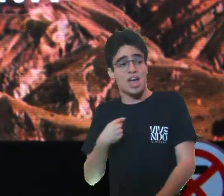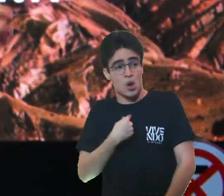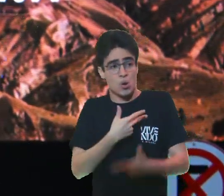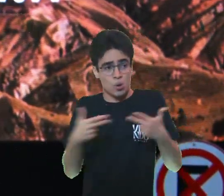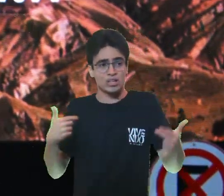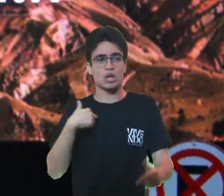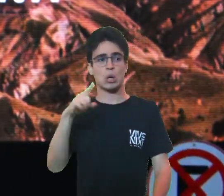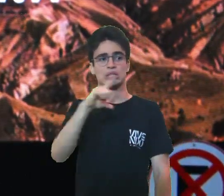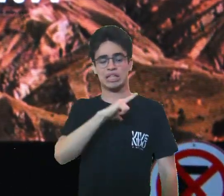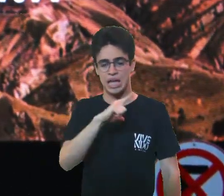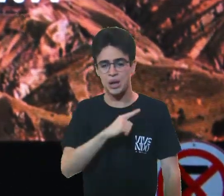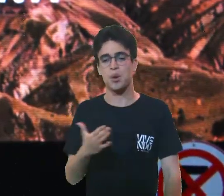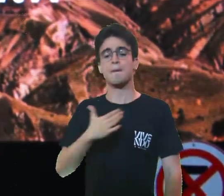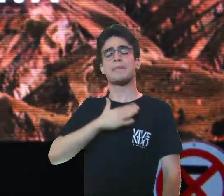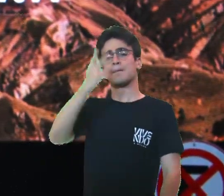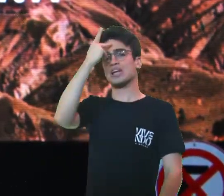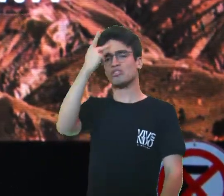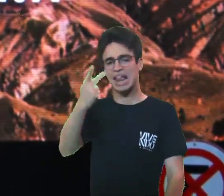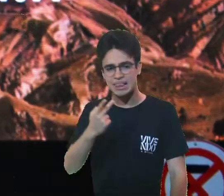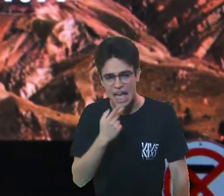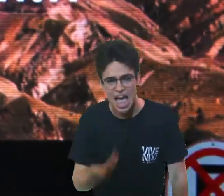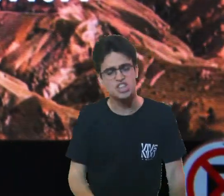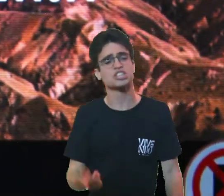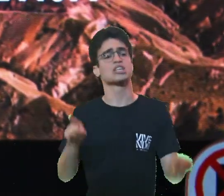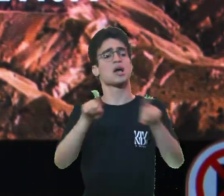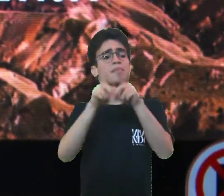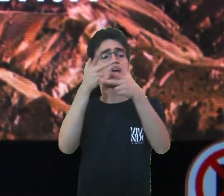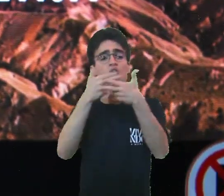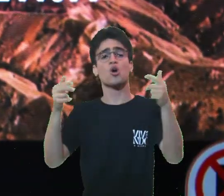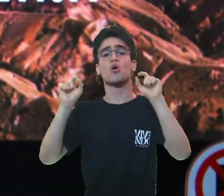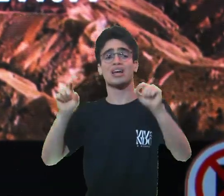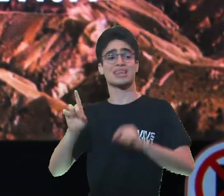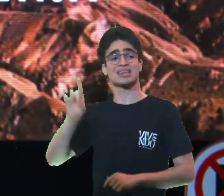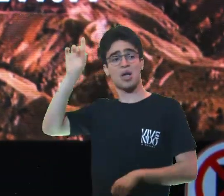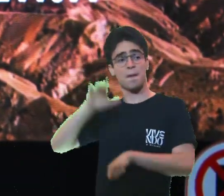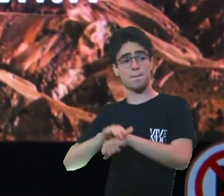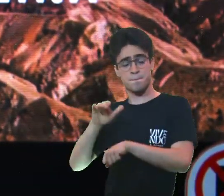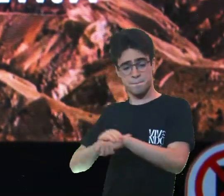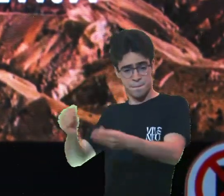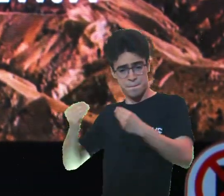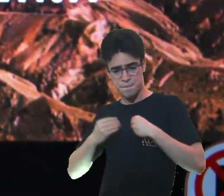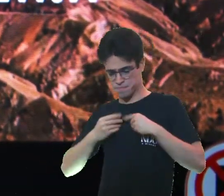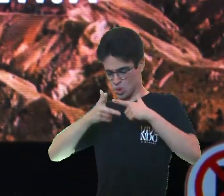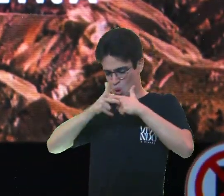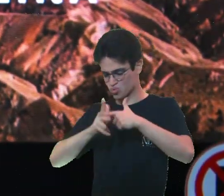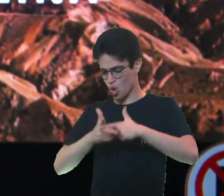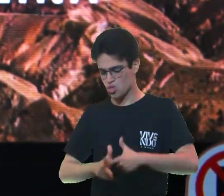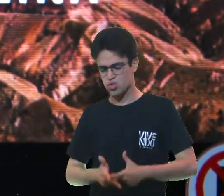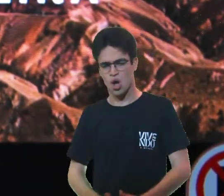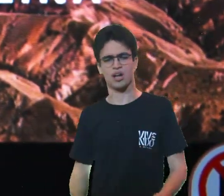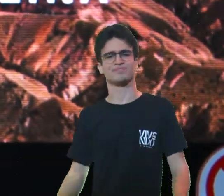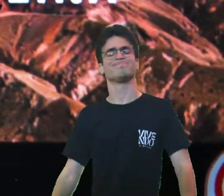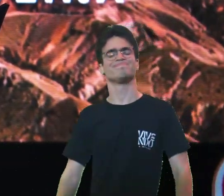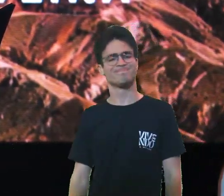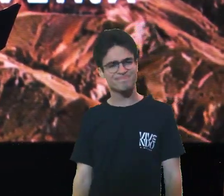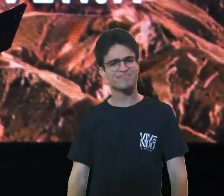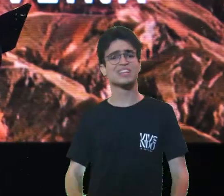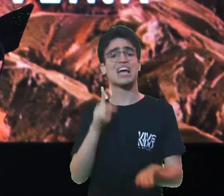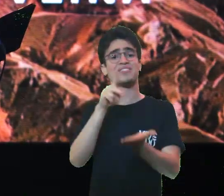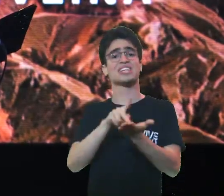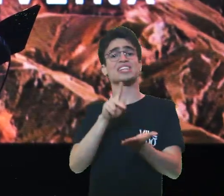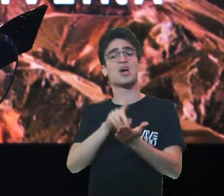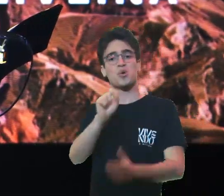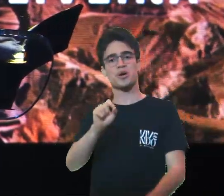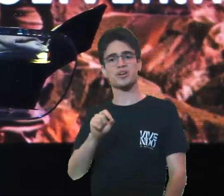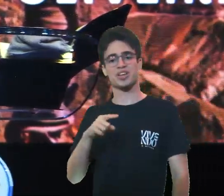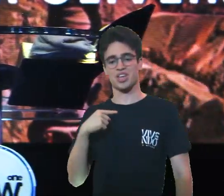com a personalidade que o Senhor me deu, com aquilo que o Senhor está trabalhando em mim e no meu caráter. Gente, nós não vamos responder